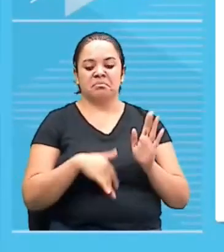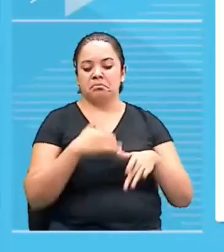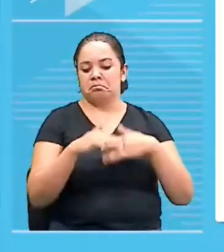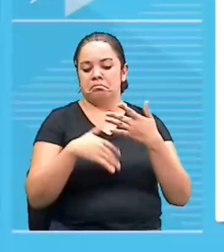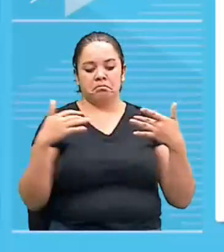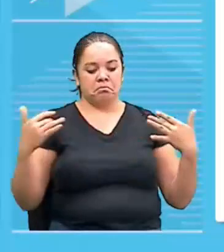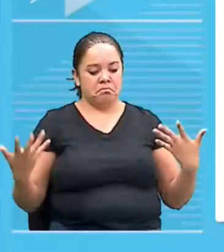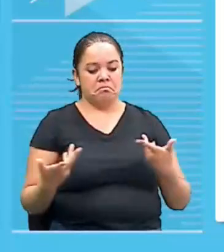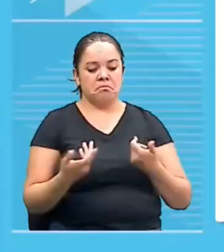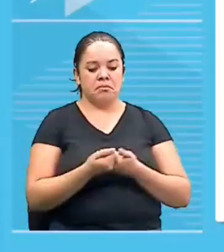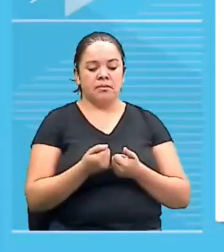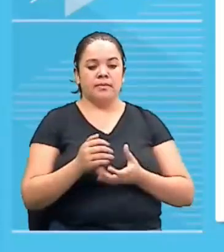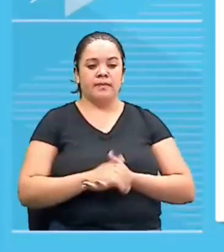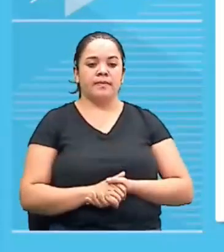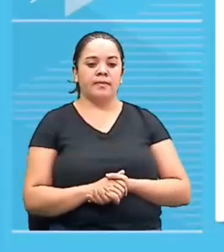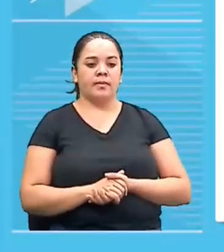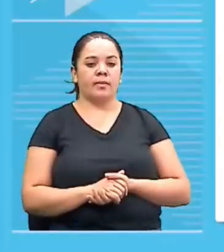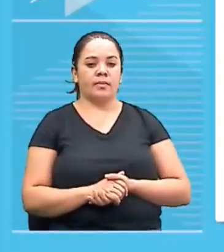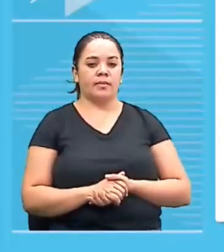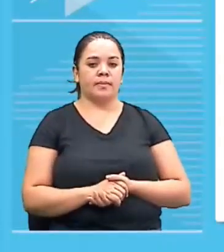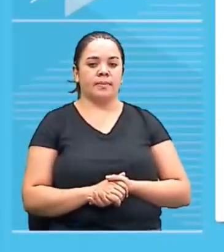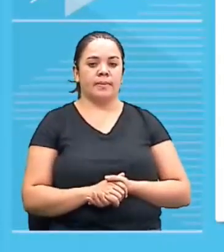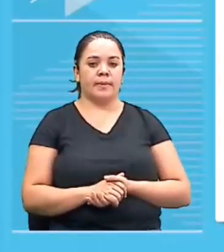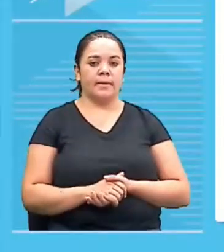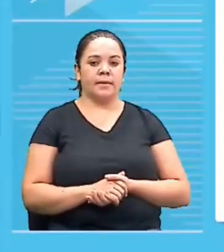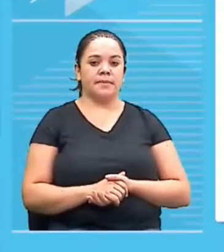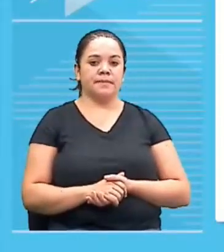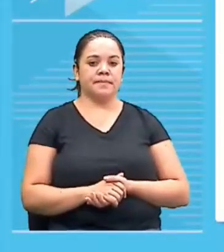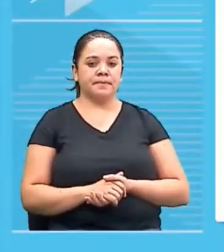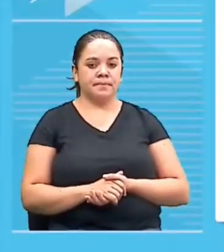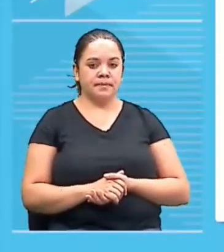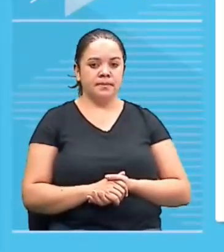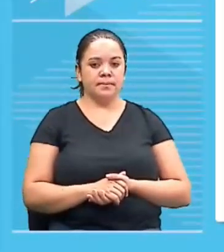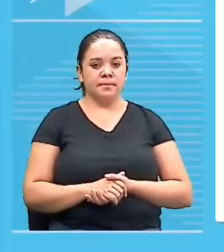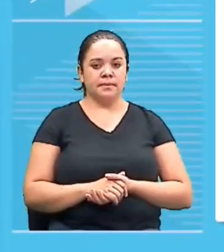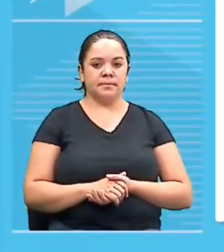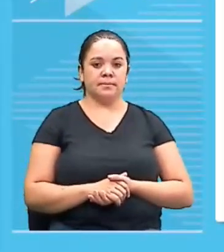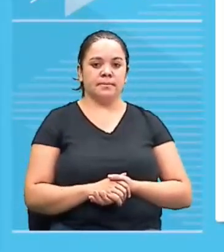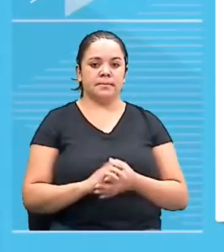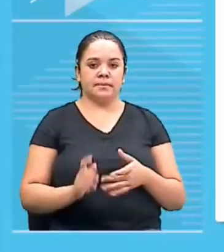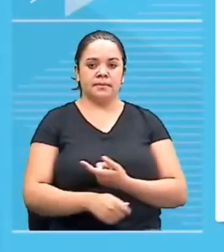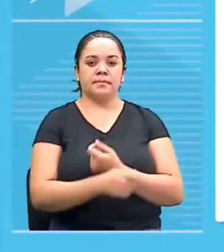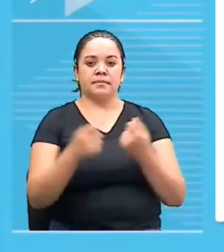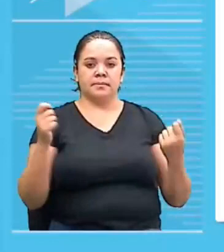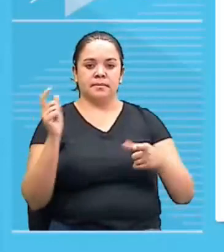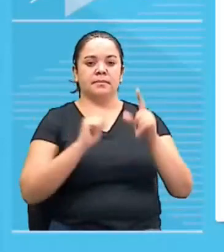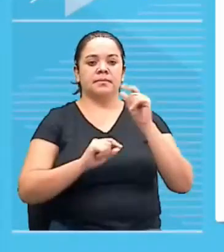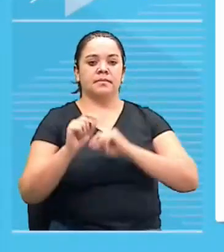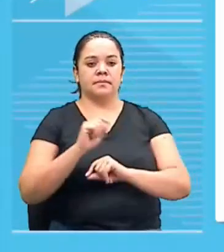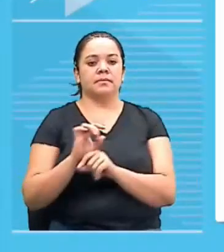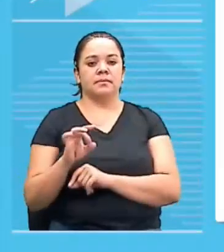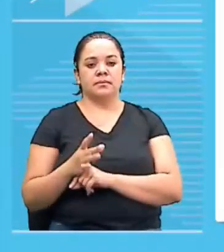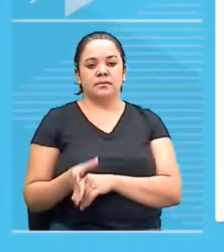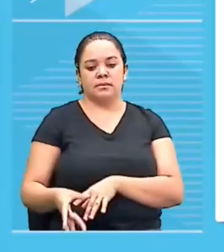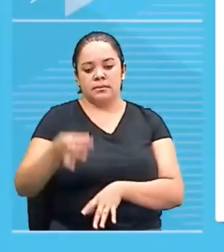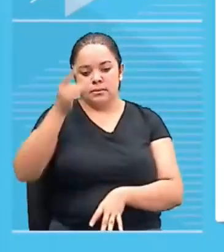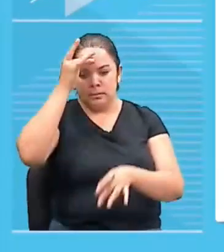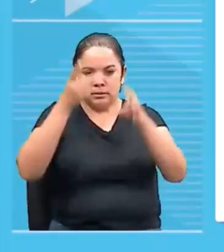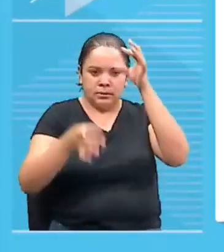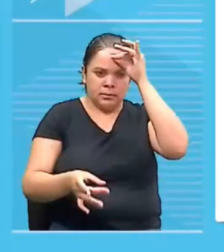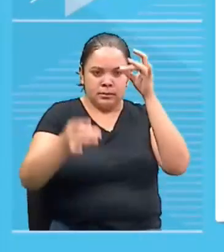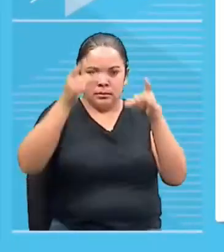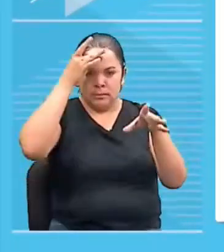de habilidades. Não dá mais simplesmente para você saber no decoreba todas